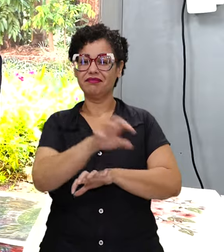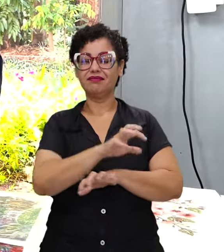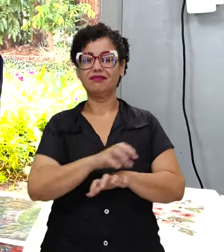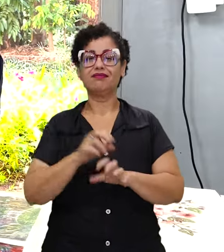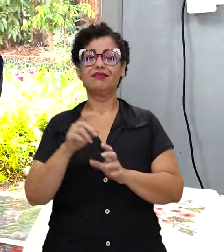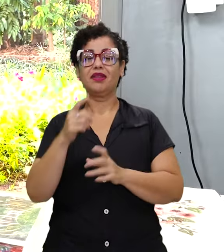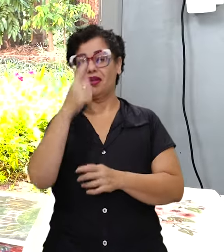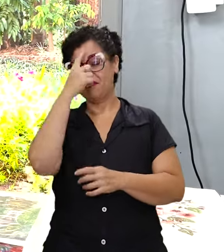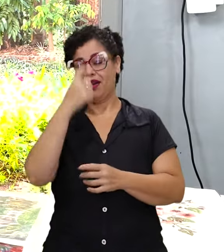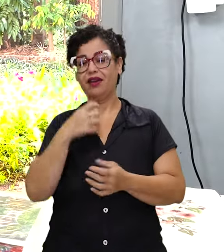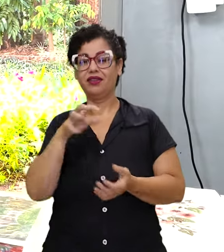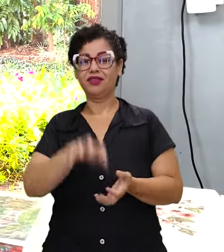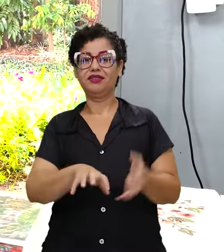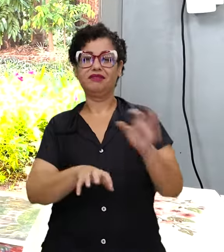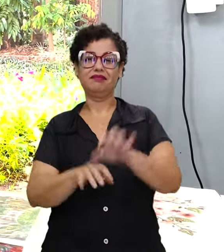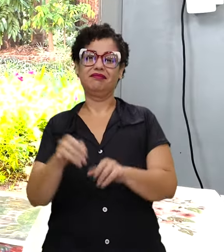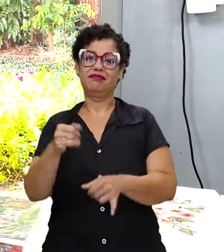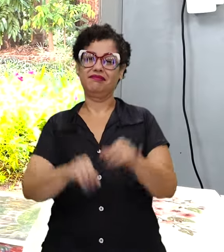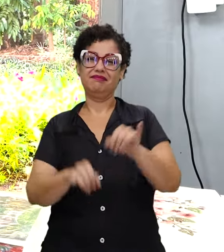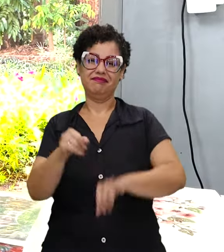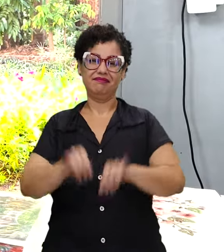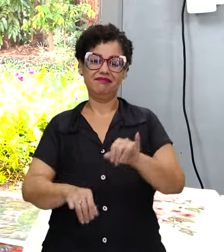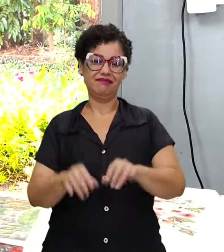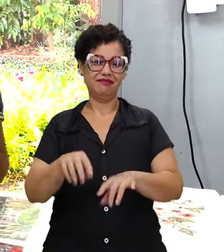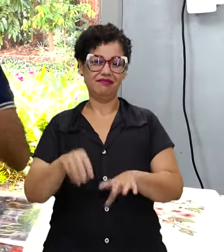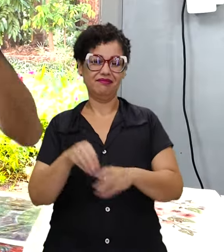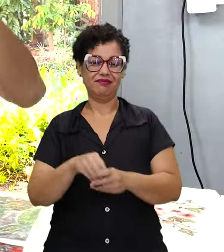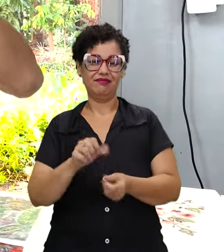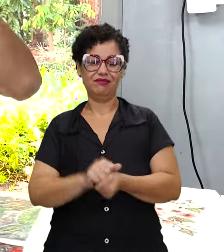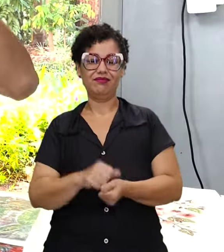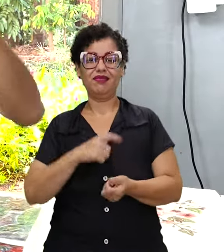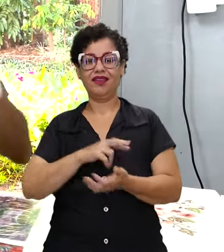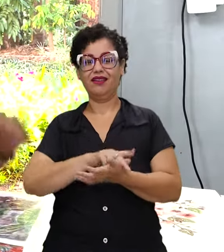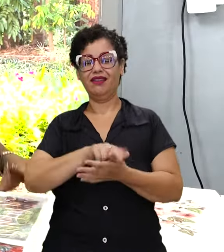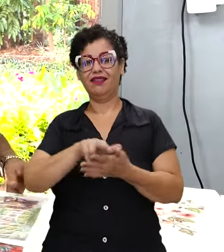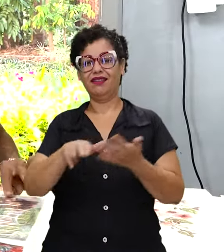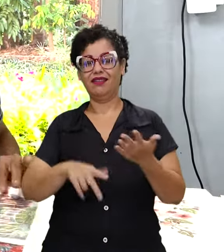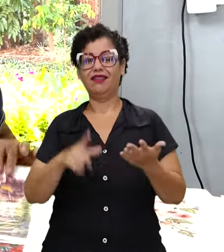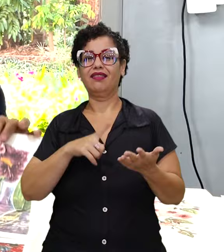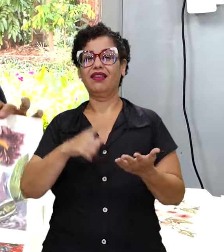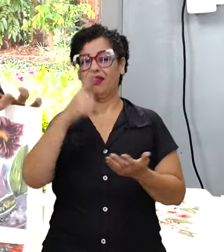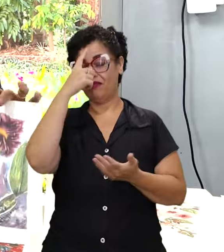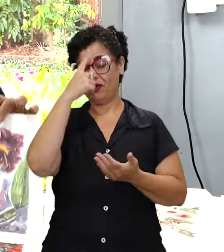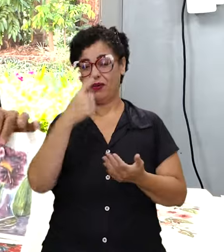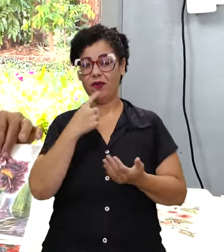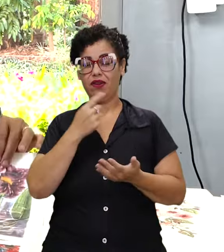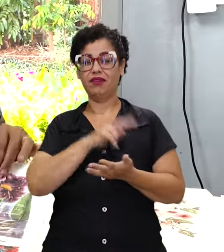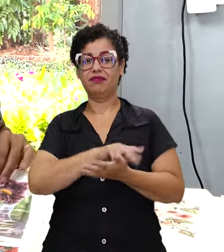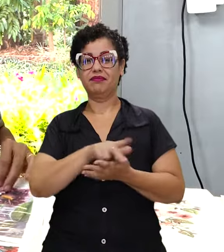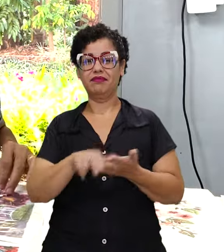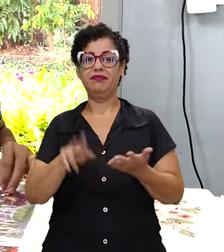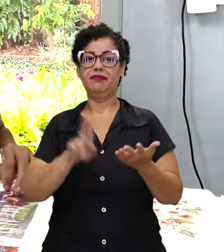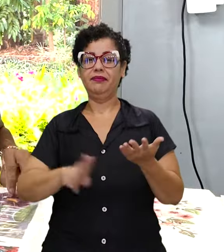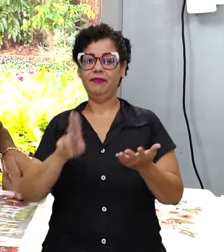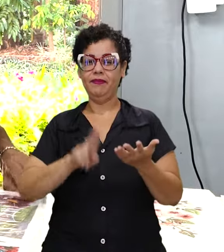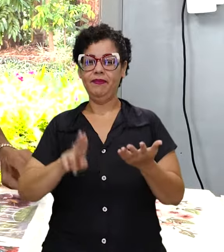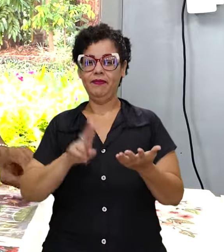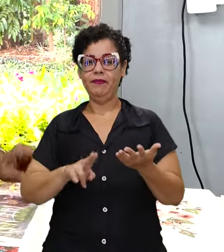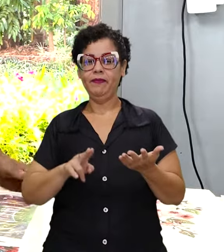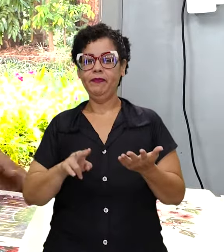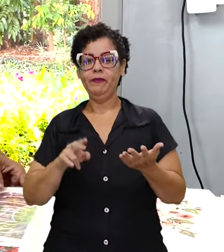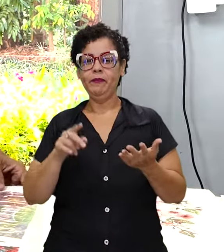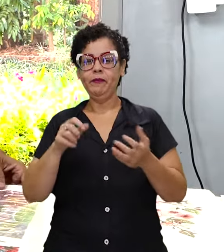da gravura. Aqui eu tenho uma série de figurativos, né? De figurativo